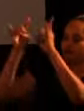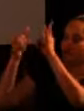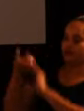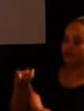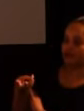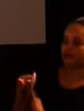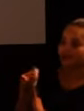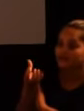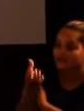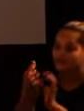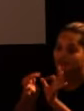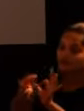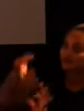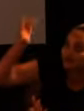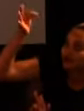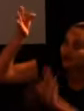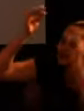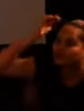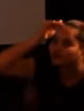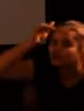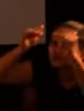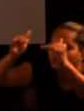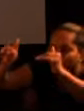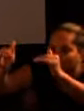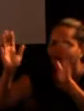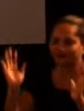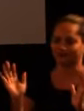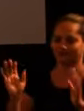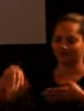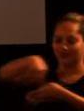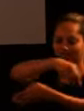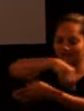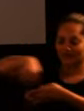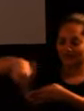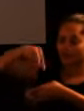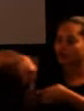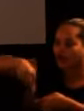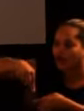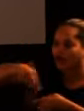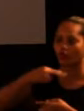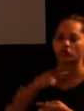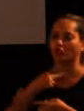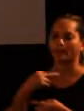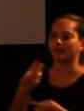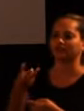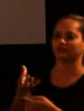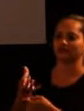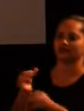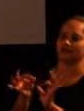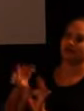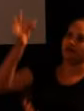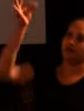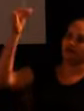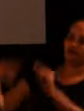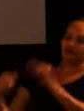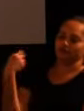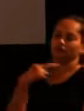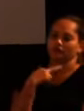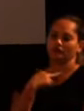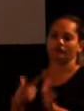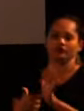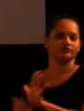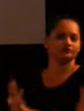ali, já iria sombrear a praia. Então esse prédio de 36, nesse terreno, nesse local, ele não vai poder ter 36 metros de altura. É isso que a gente está